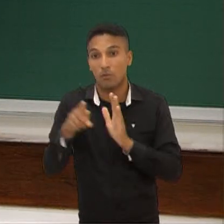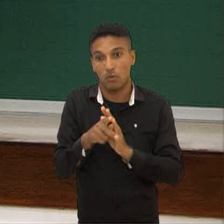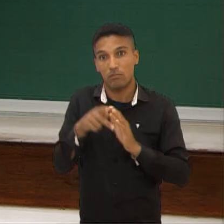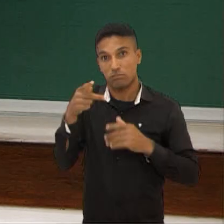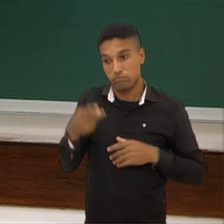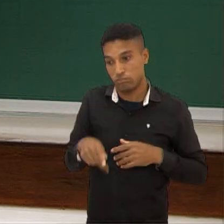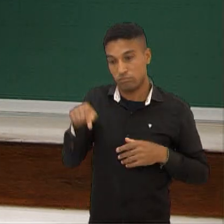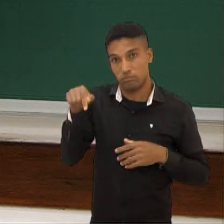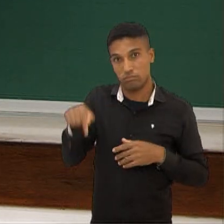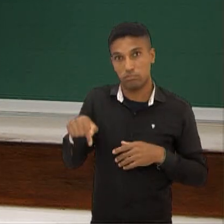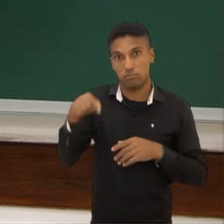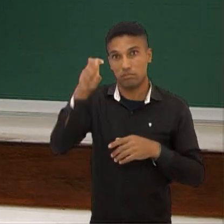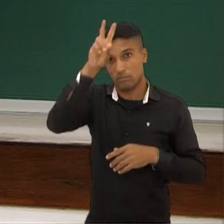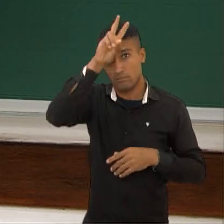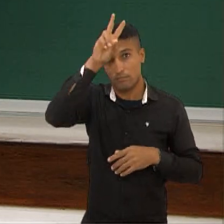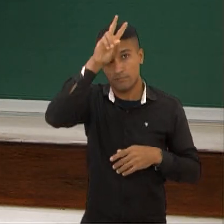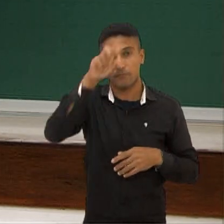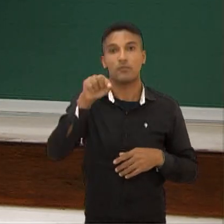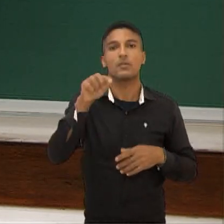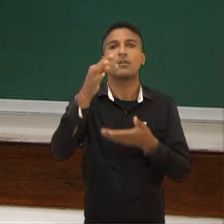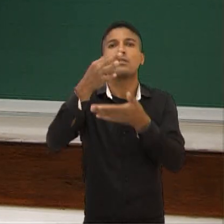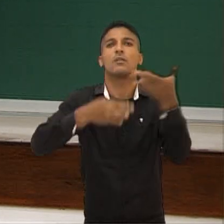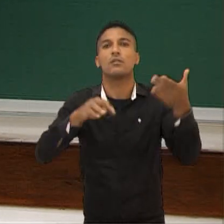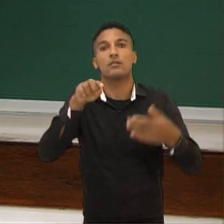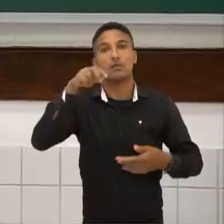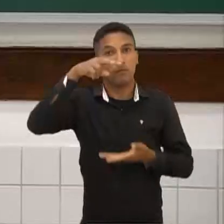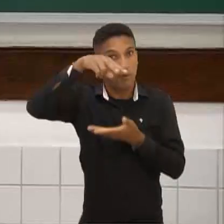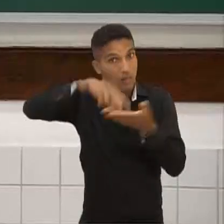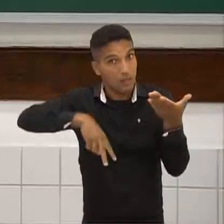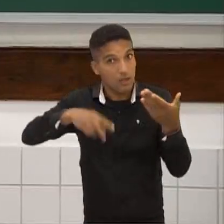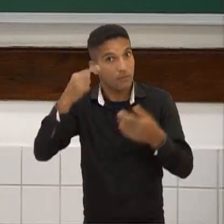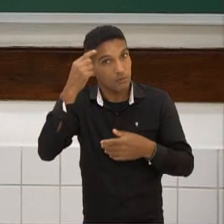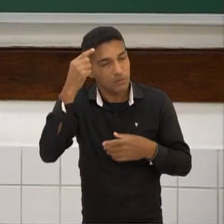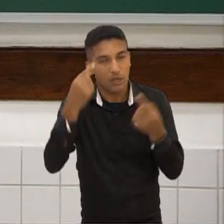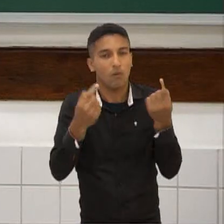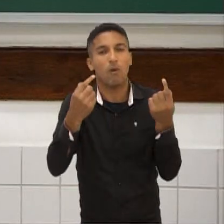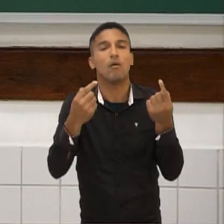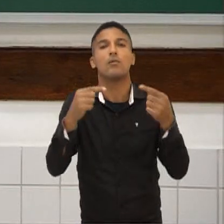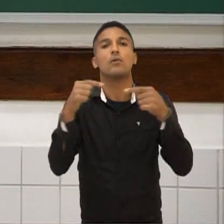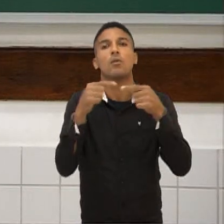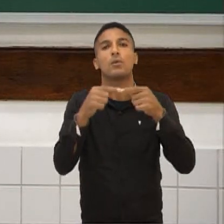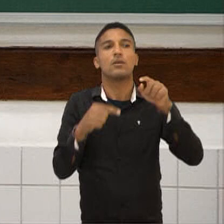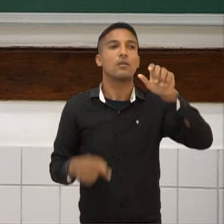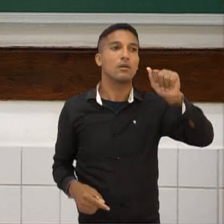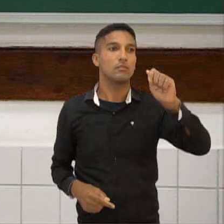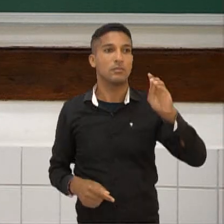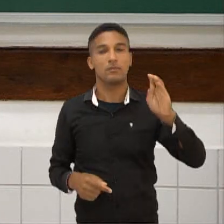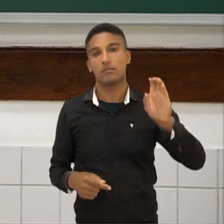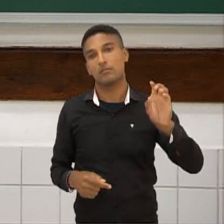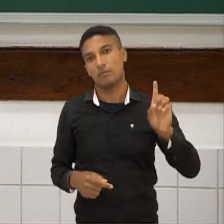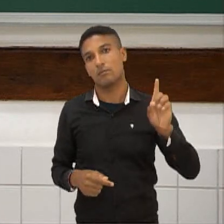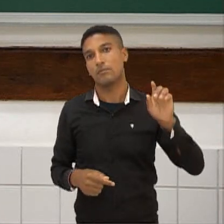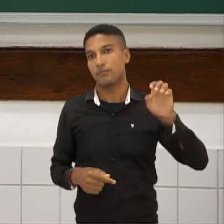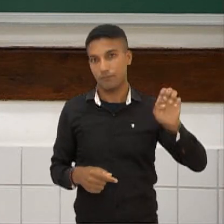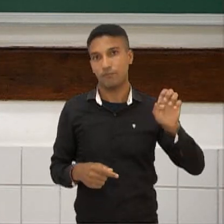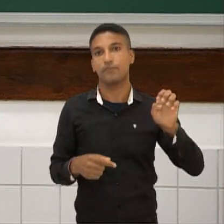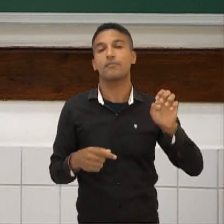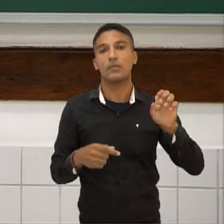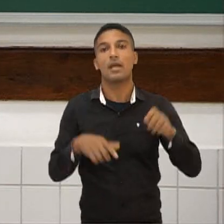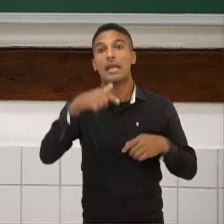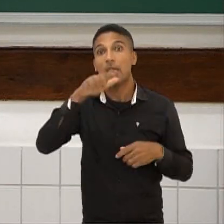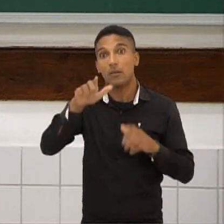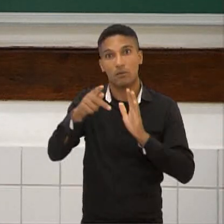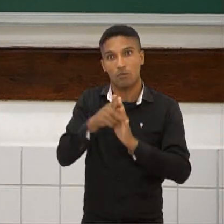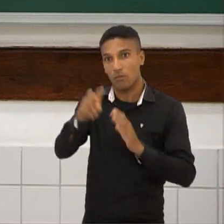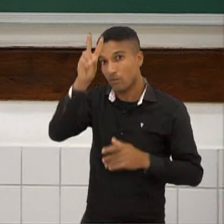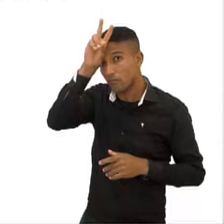o texto e vão pensar um pouquinho qual é o desafio que o texto aponta em relação a essa questão dos idiomas que se falam no